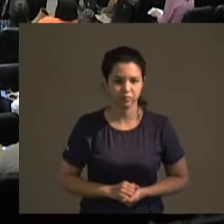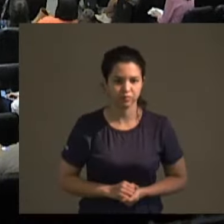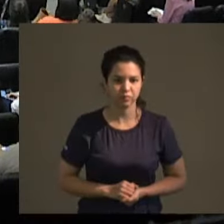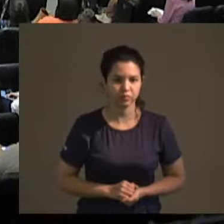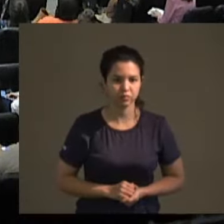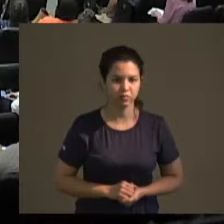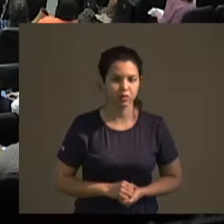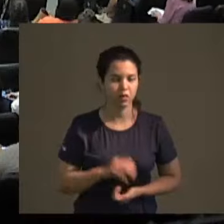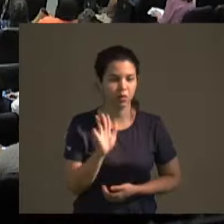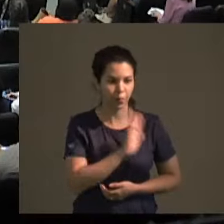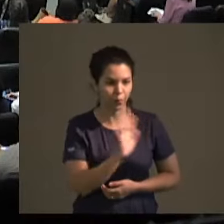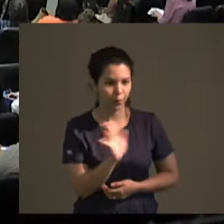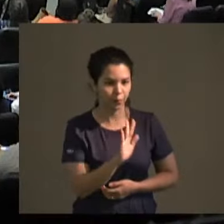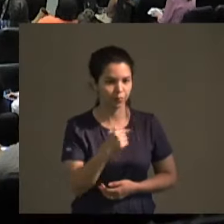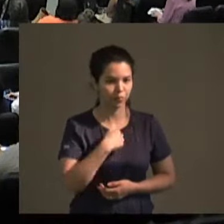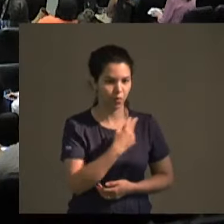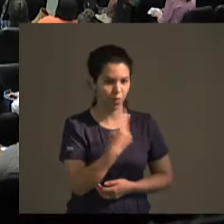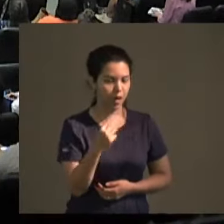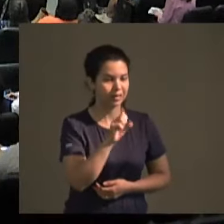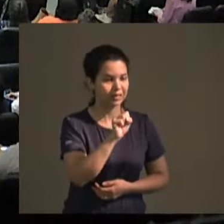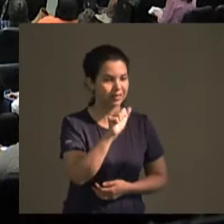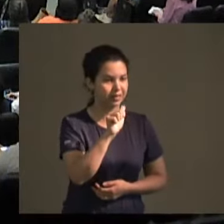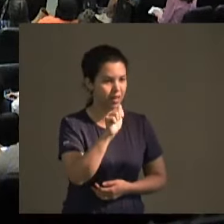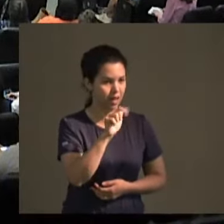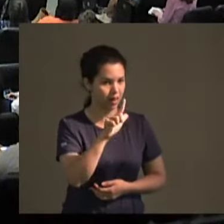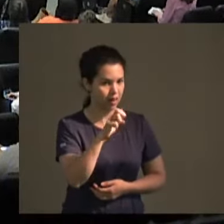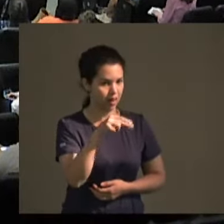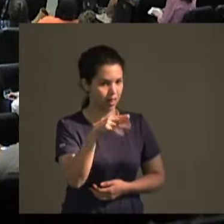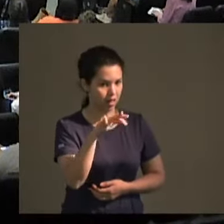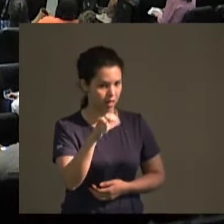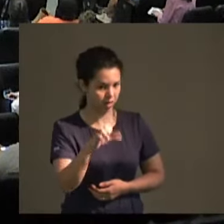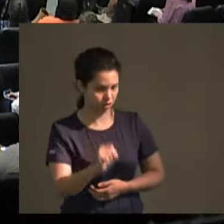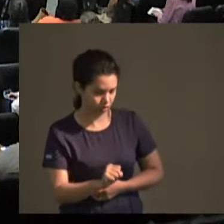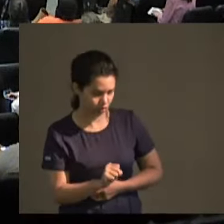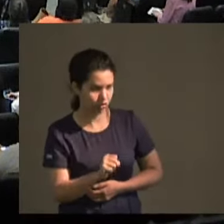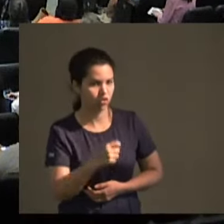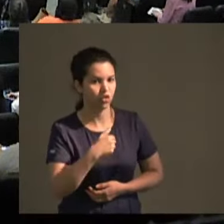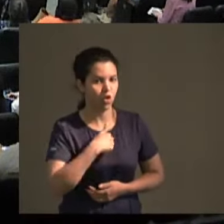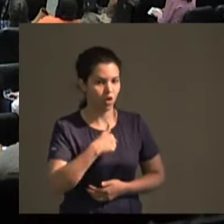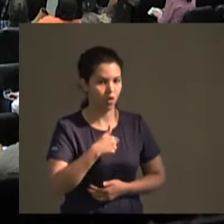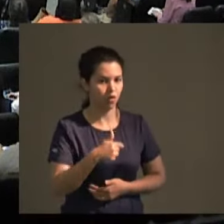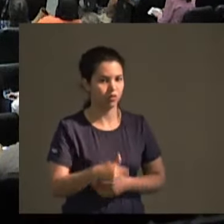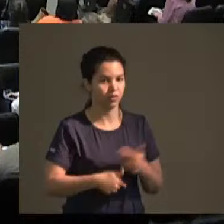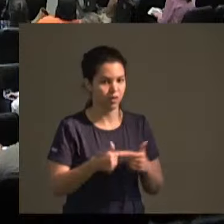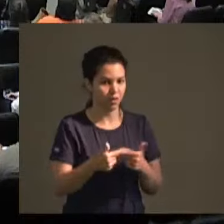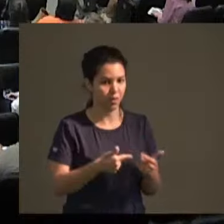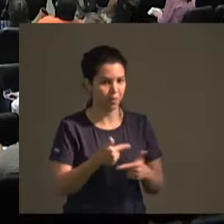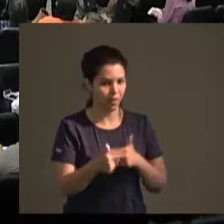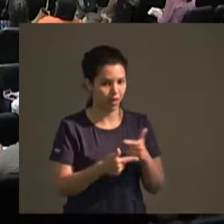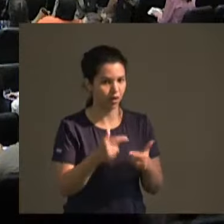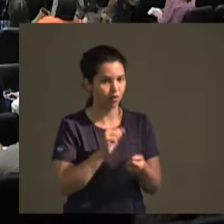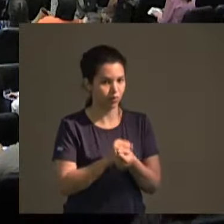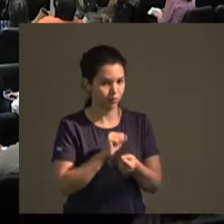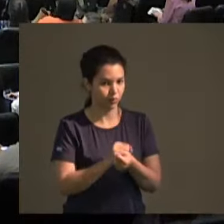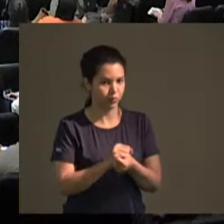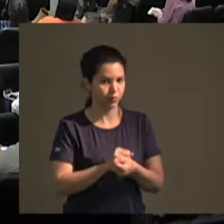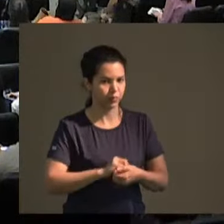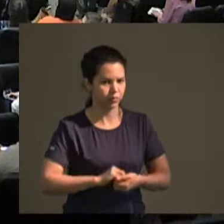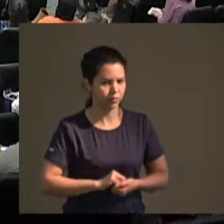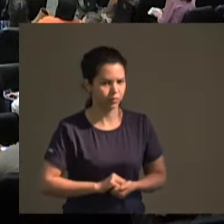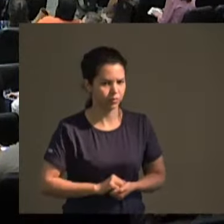Oi, Antônio. Salete, da Unisul, tua colega de trabalho lá na Fundação Dorina, no Tempo da Tarde com